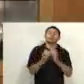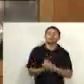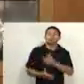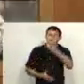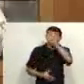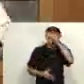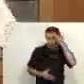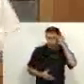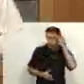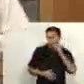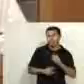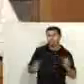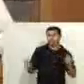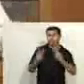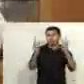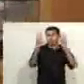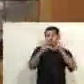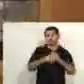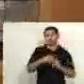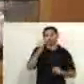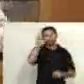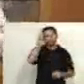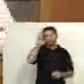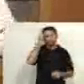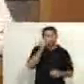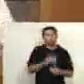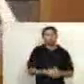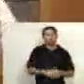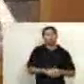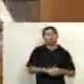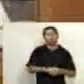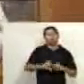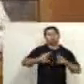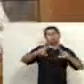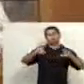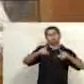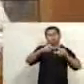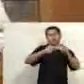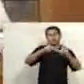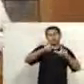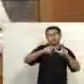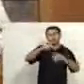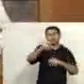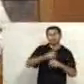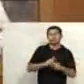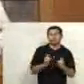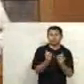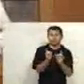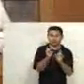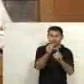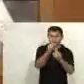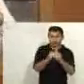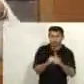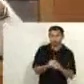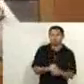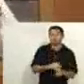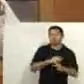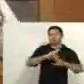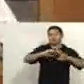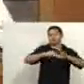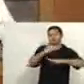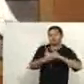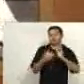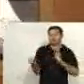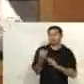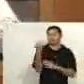pessoal. Esses valores, né, vamos supor, nesse caso, eu estou trabalhando com a minha variável X, o valor de vendas mensais. Né, uma variável totalmente